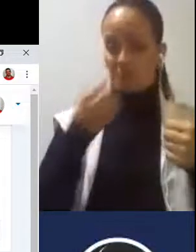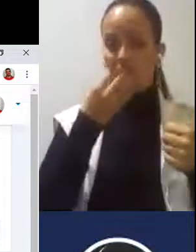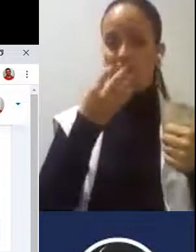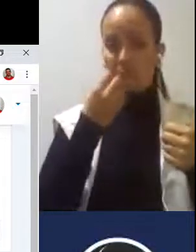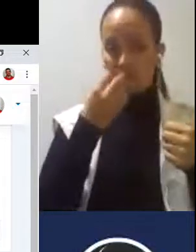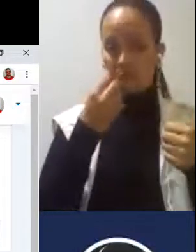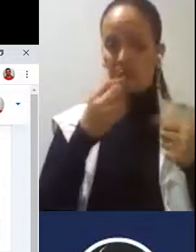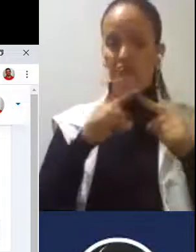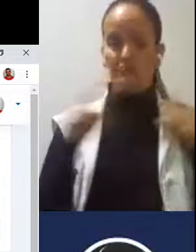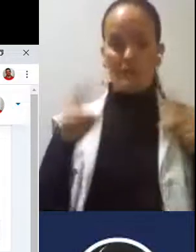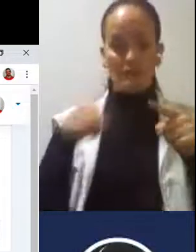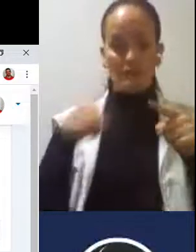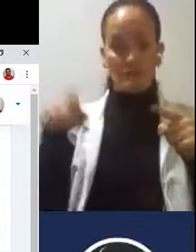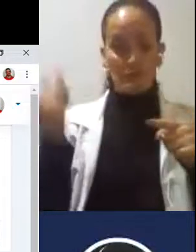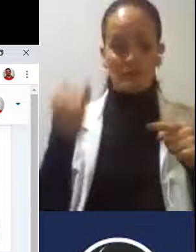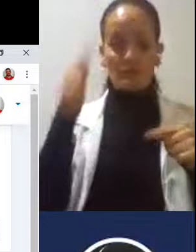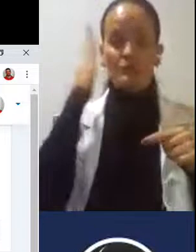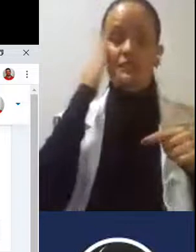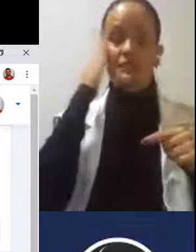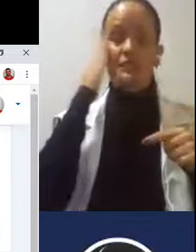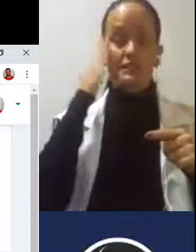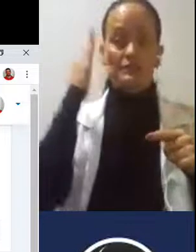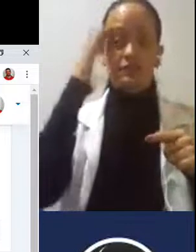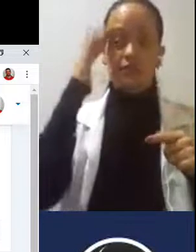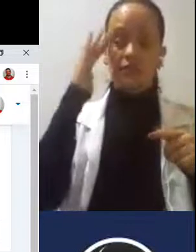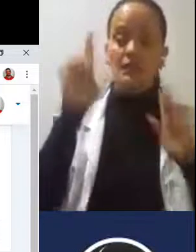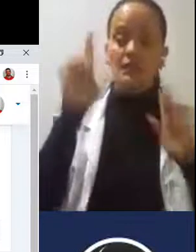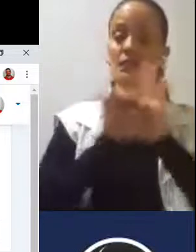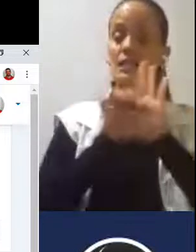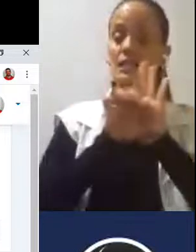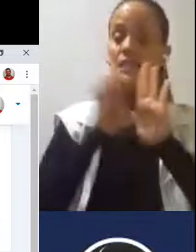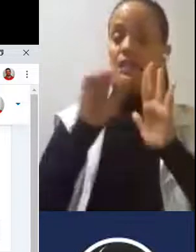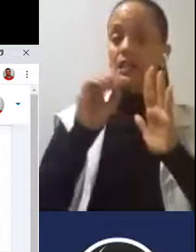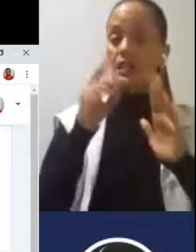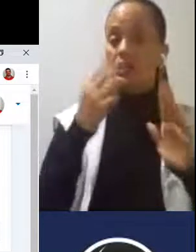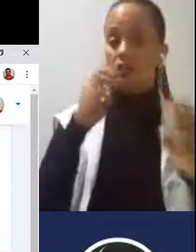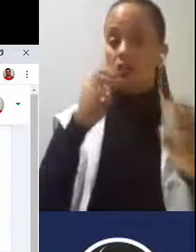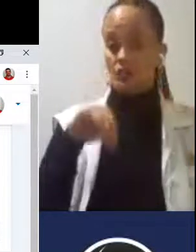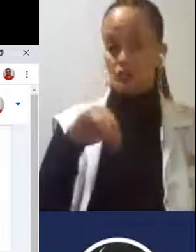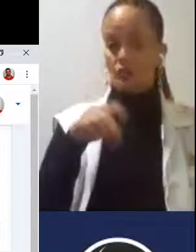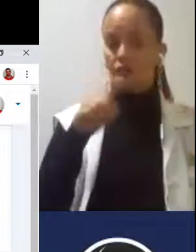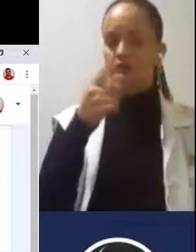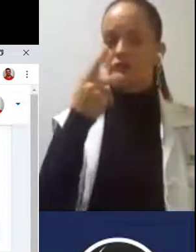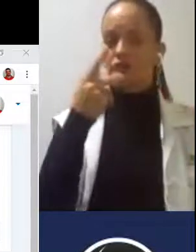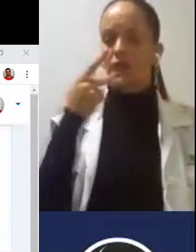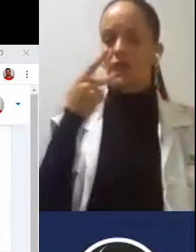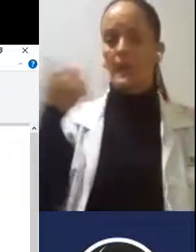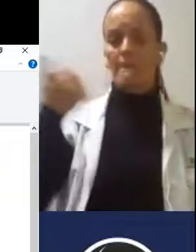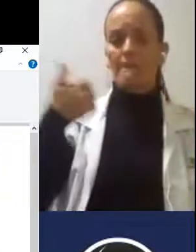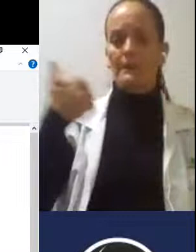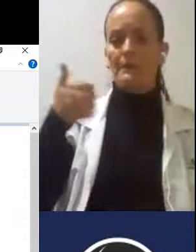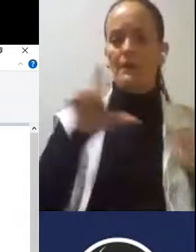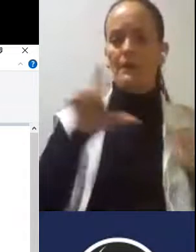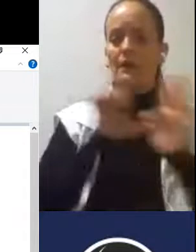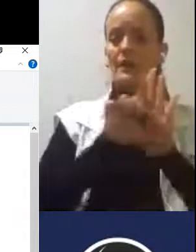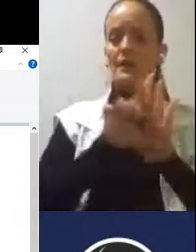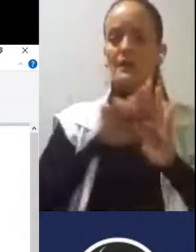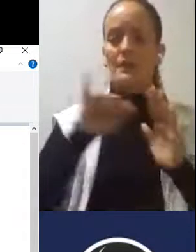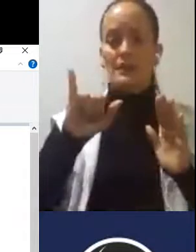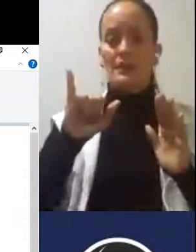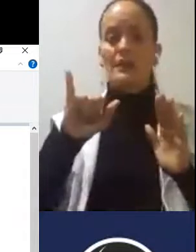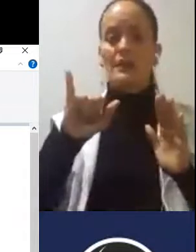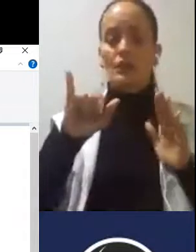ver? Aqui, ó. A fórmula da primeira lei de Ohm é I é igual a V sobre R. Vou colocar aqui então para vocês,